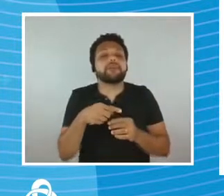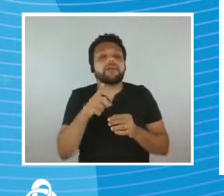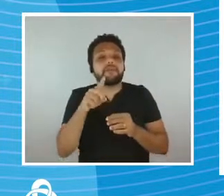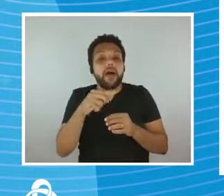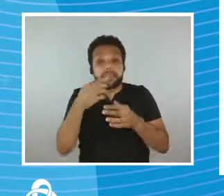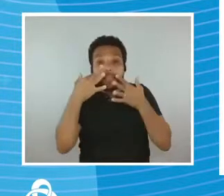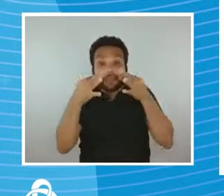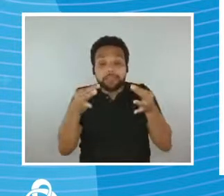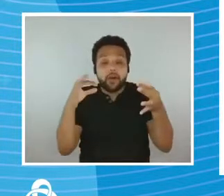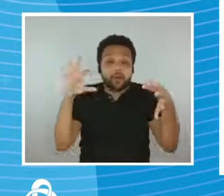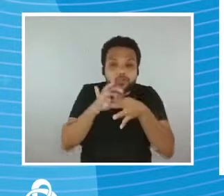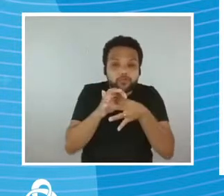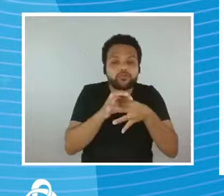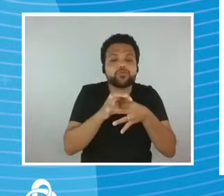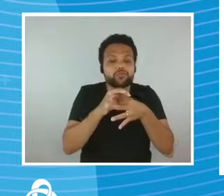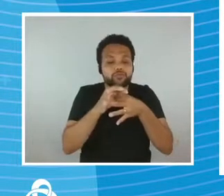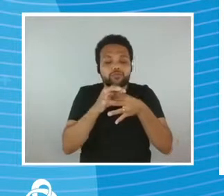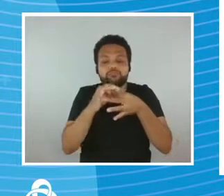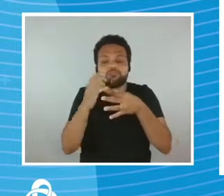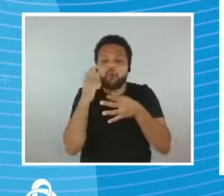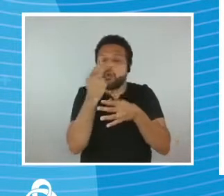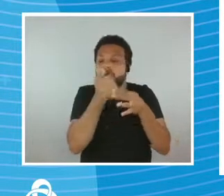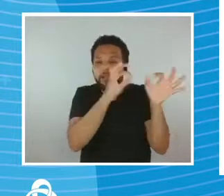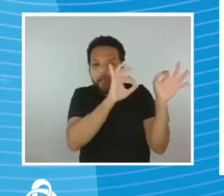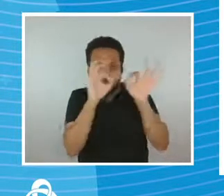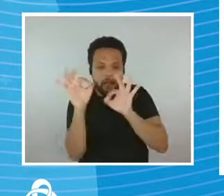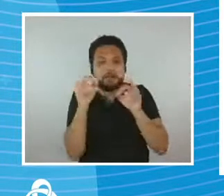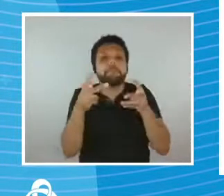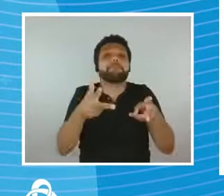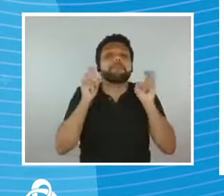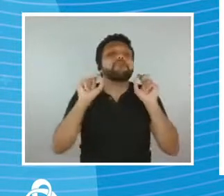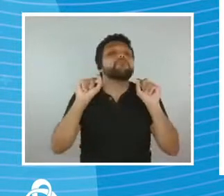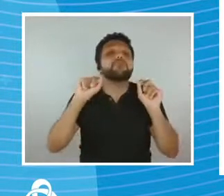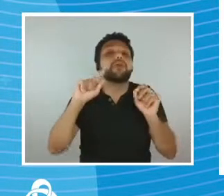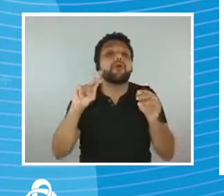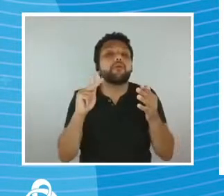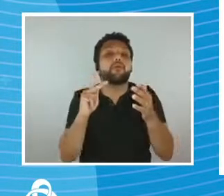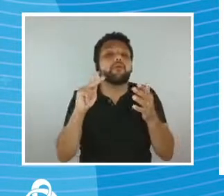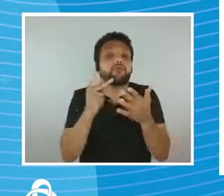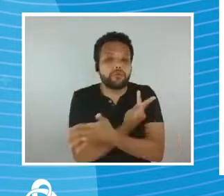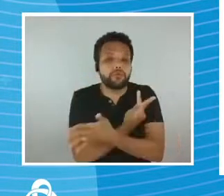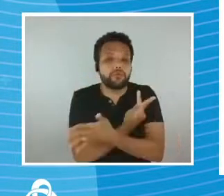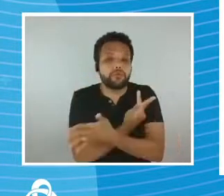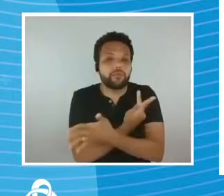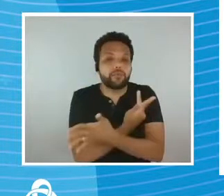tá? Atrelada ao olhar. Agora, olhem o que acontece.